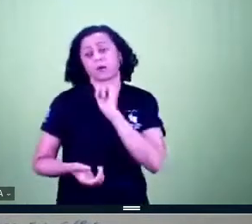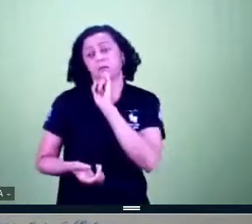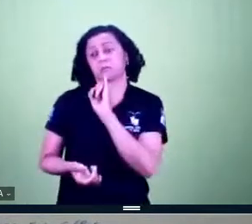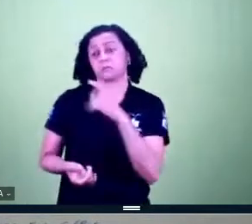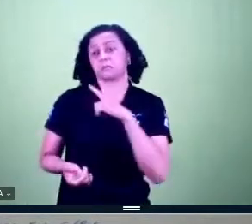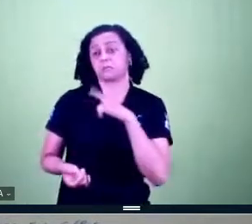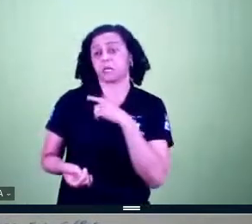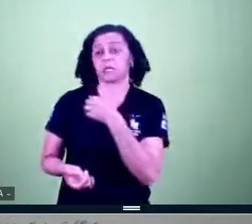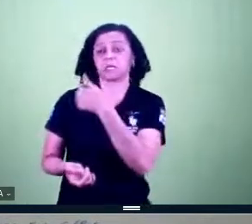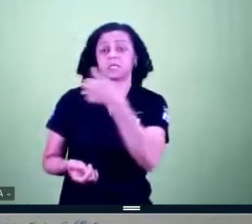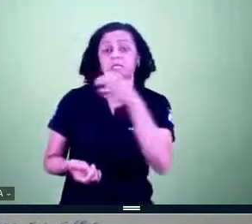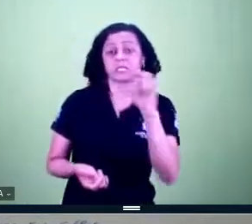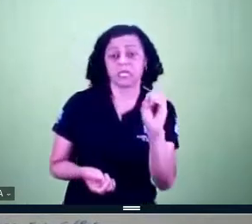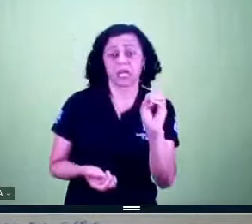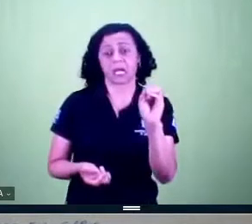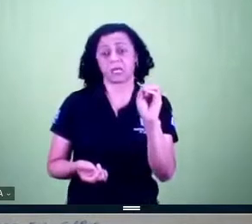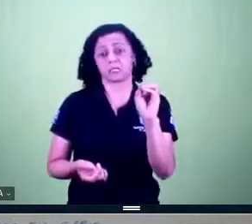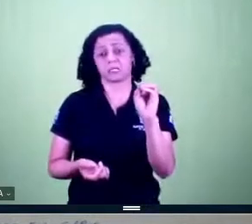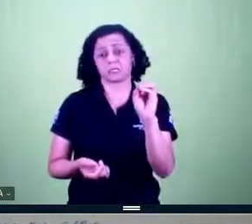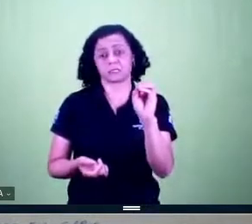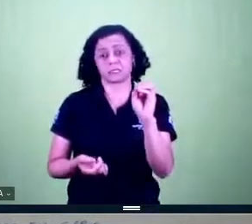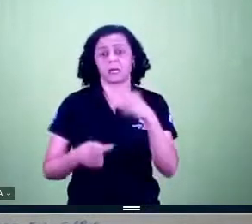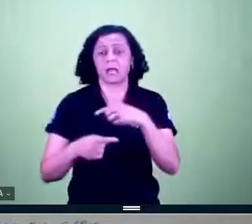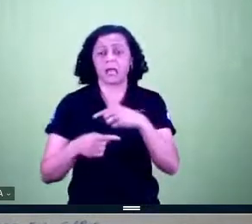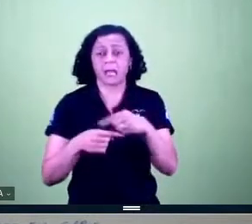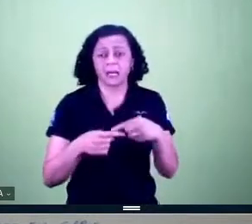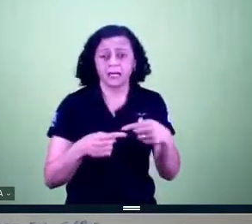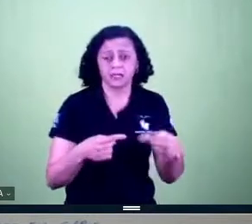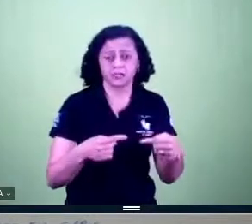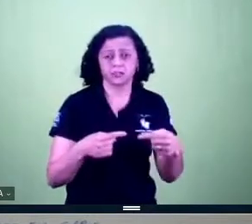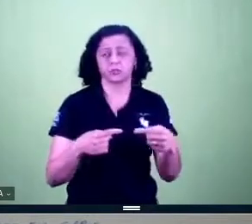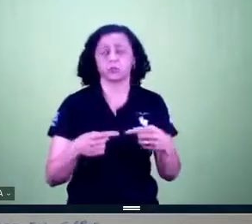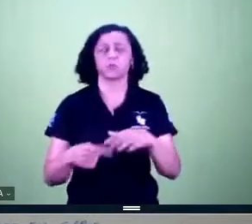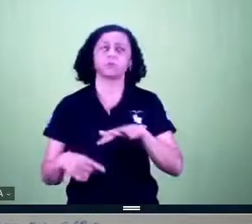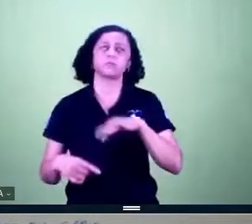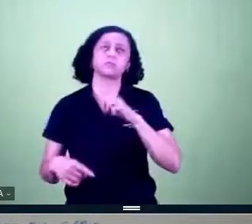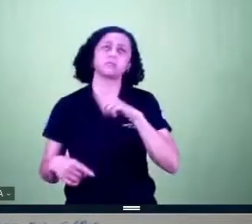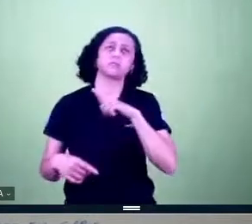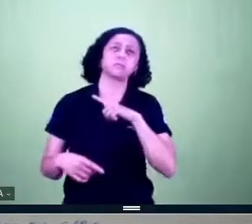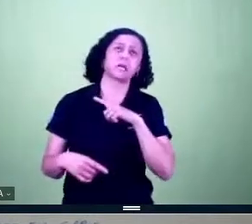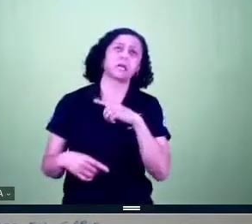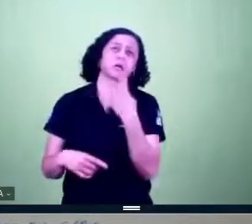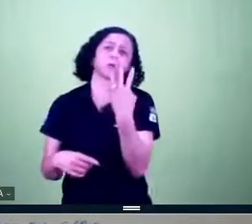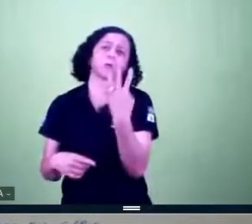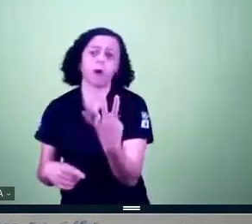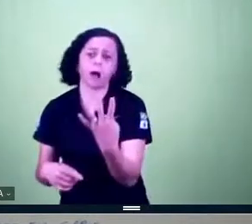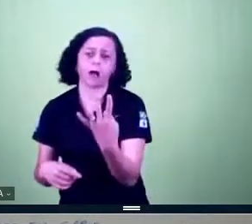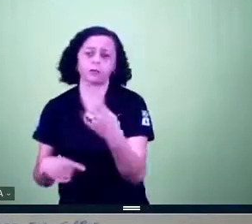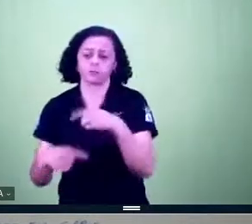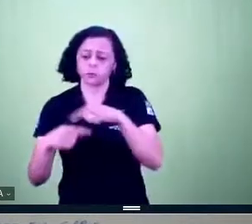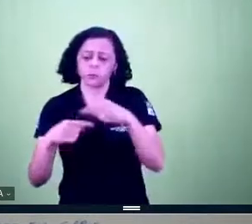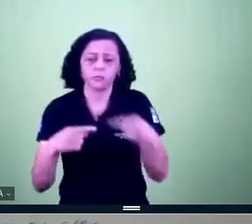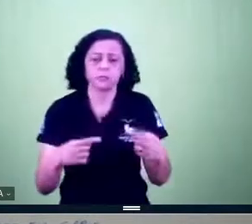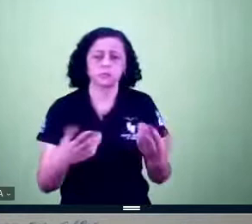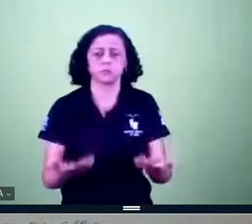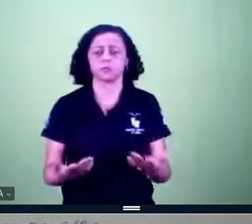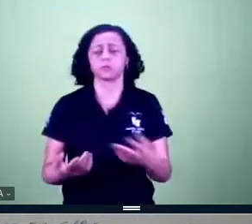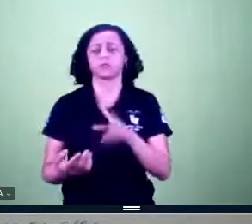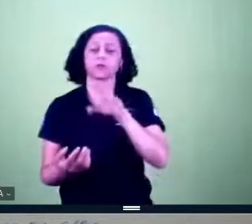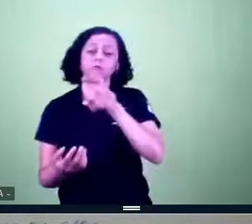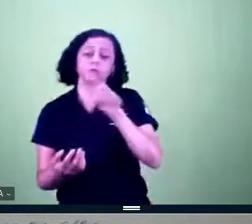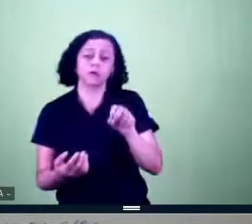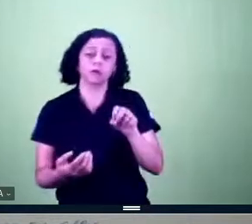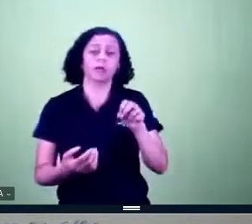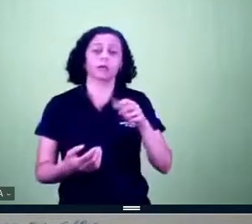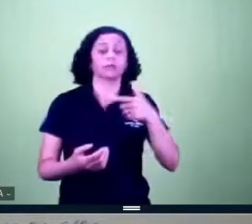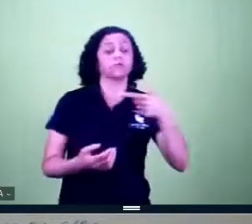resistores de 10 cada um, né? Se eu tenho 4 resistores de 25 ohms, se eu tenho um de 50, um de 20, um de 30,